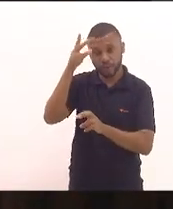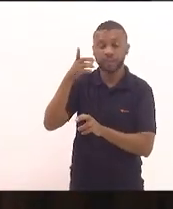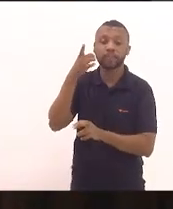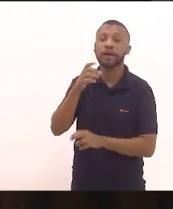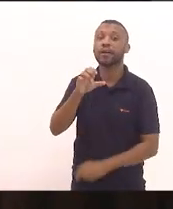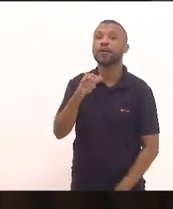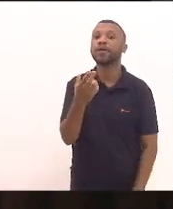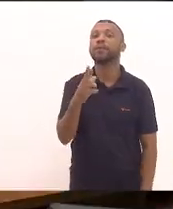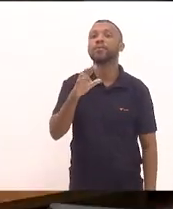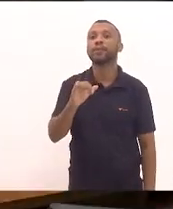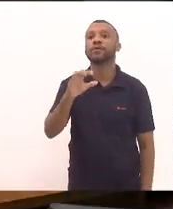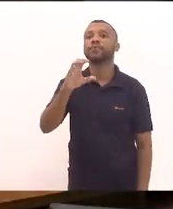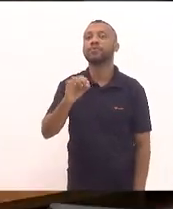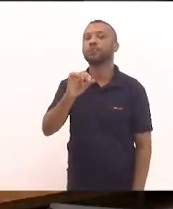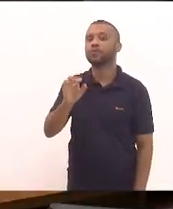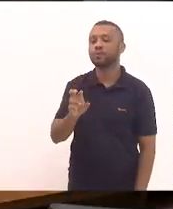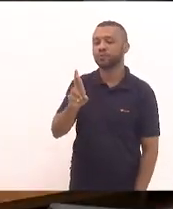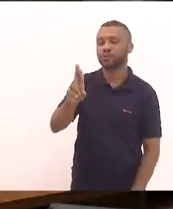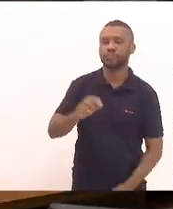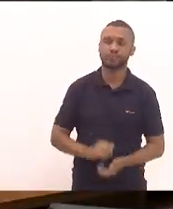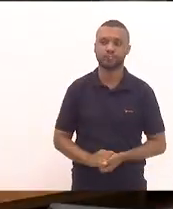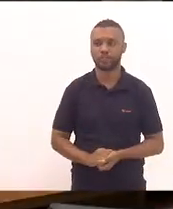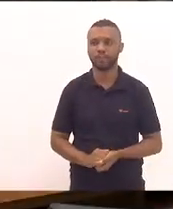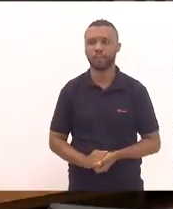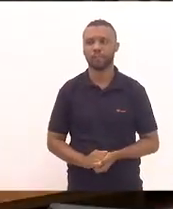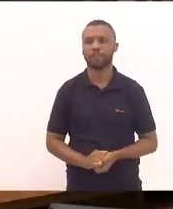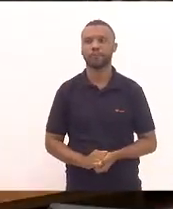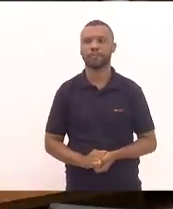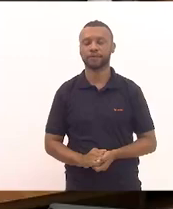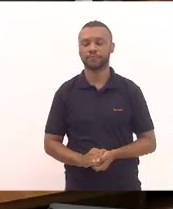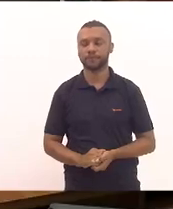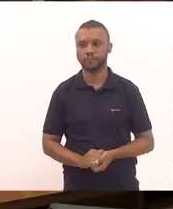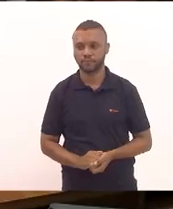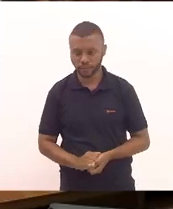Eurico Júnior. Deputado Eurico Júnior.